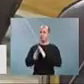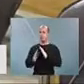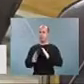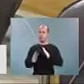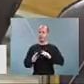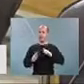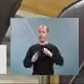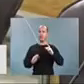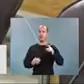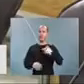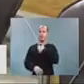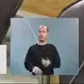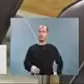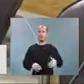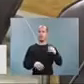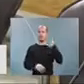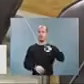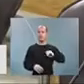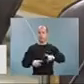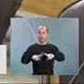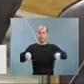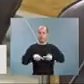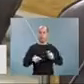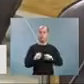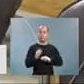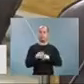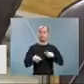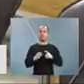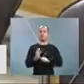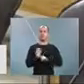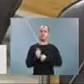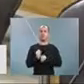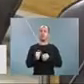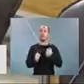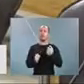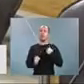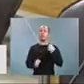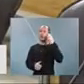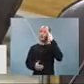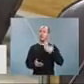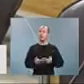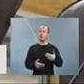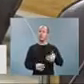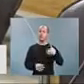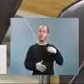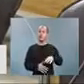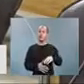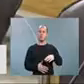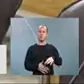seu gabinete e não tem ido ao Rio Grande do Norte. Os prefeitos é quem tem, talvez, feito a visita a ela e as